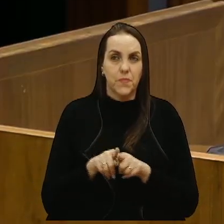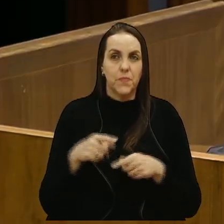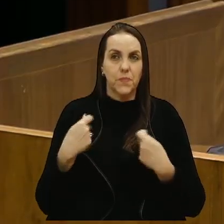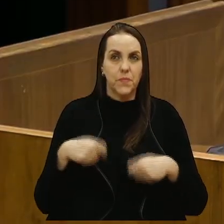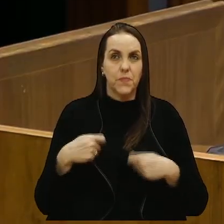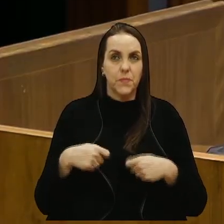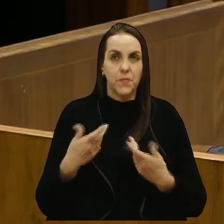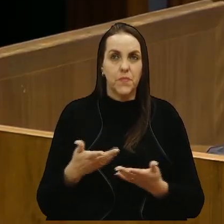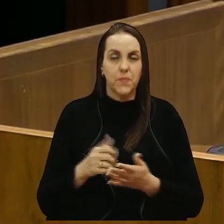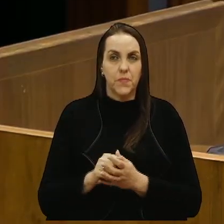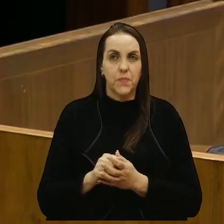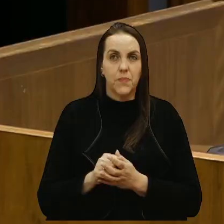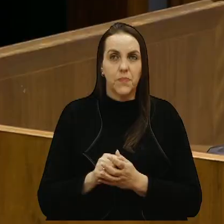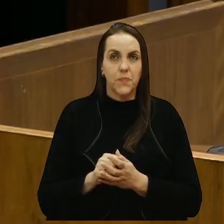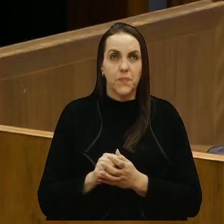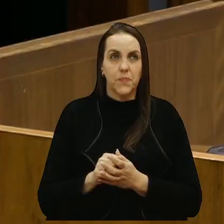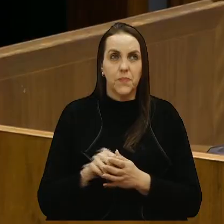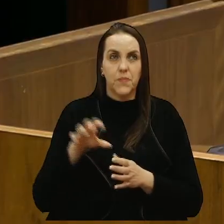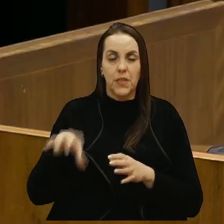necessidade da